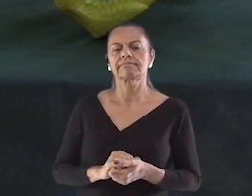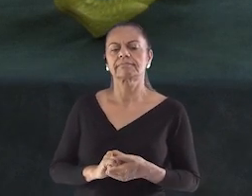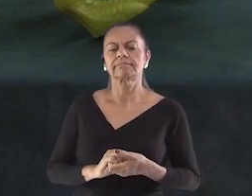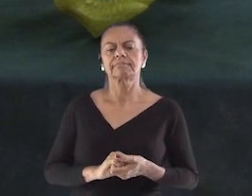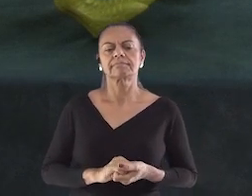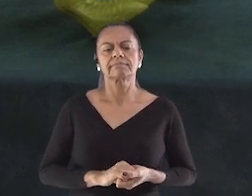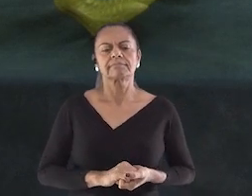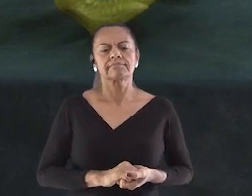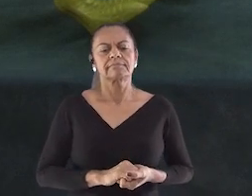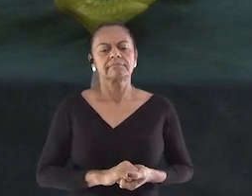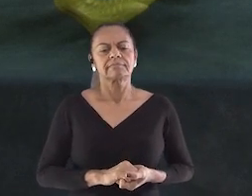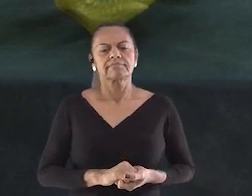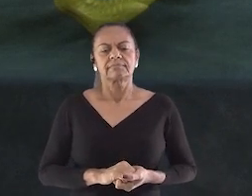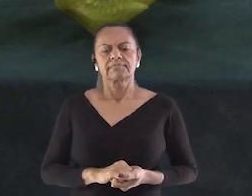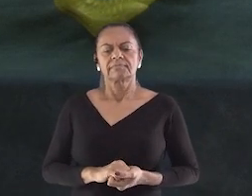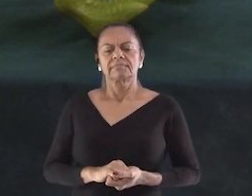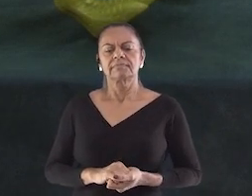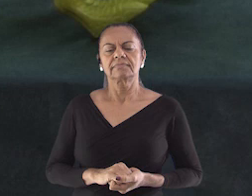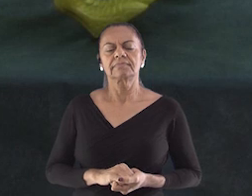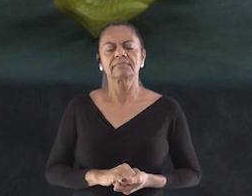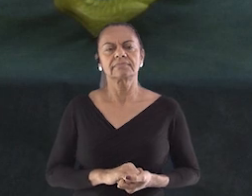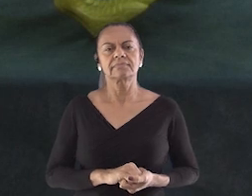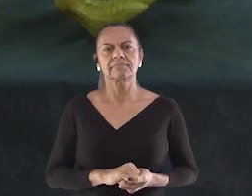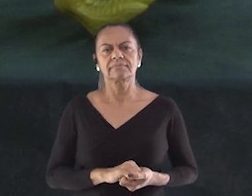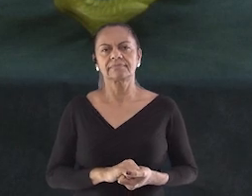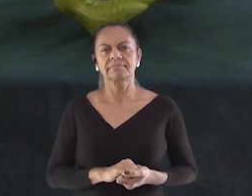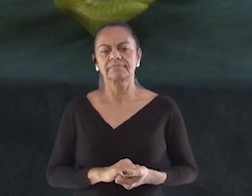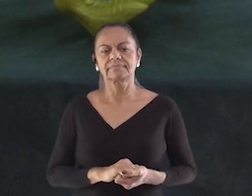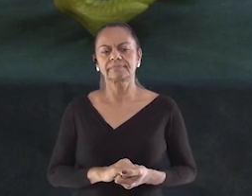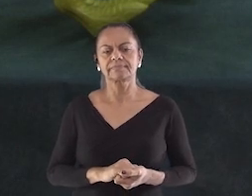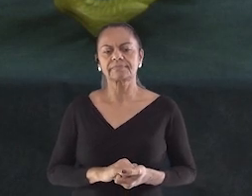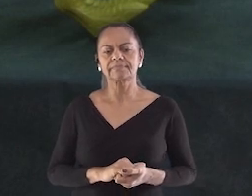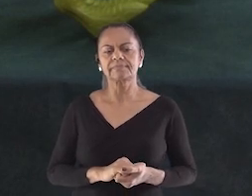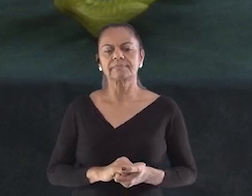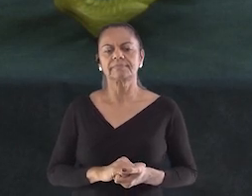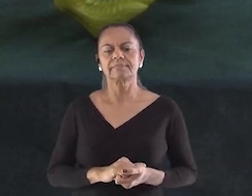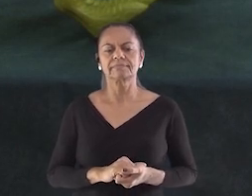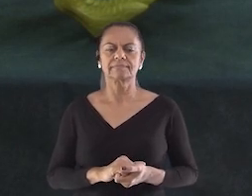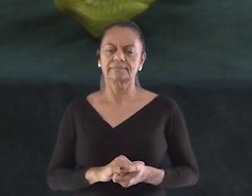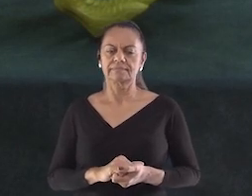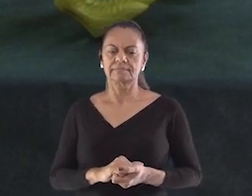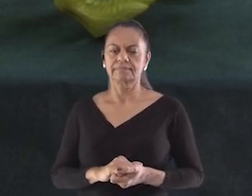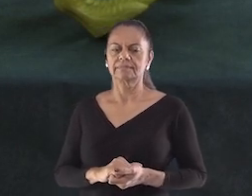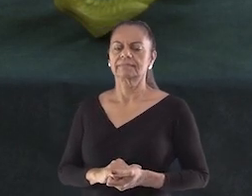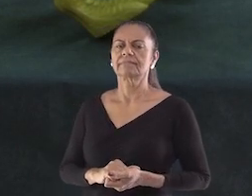Então vamos lá, formando o nosso fóssil.